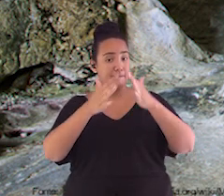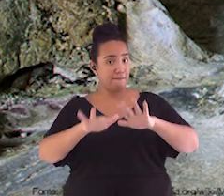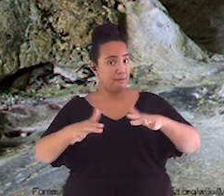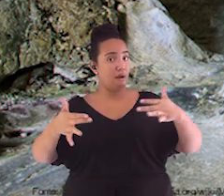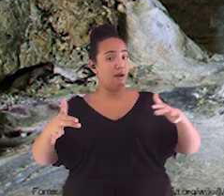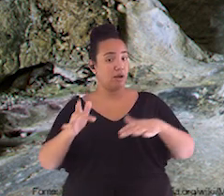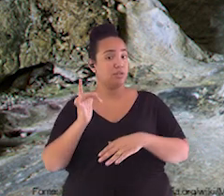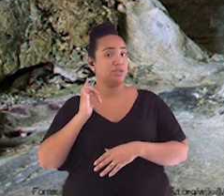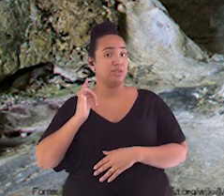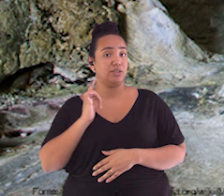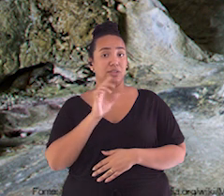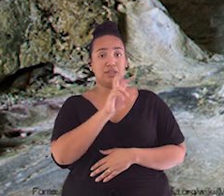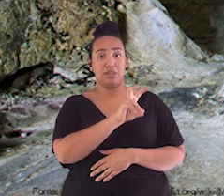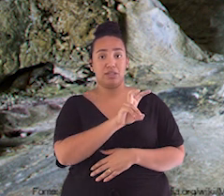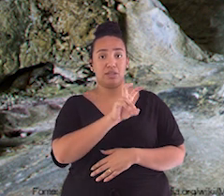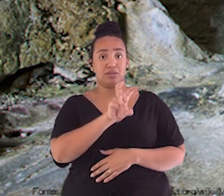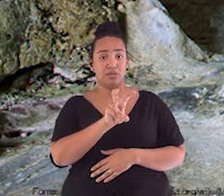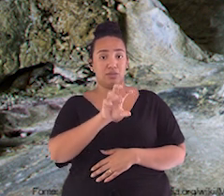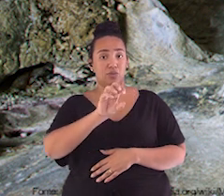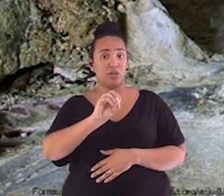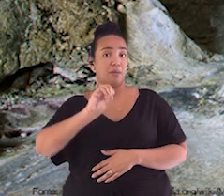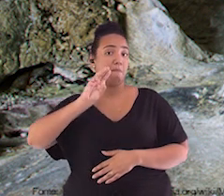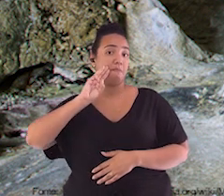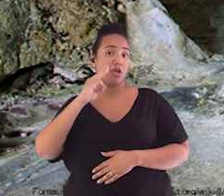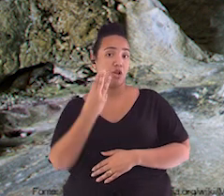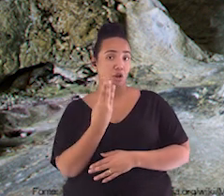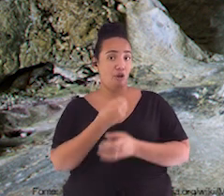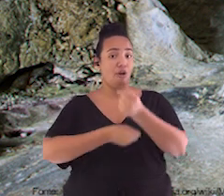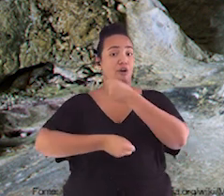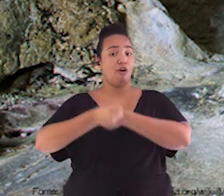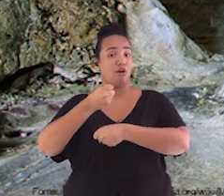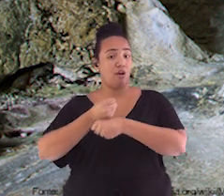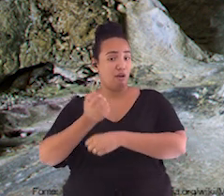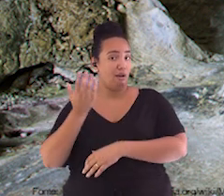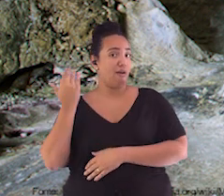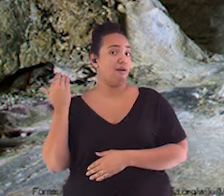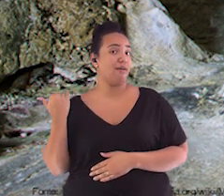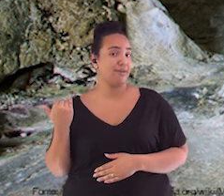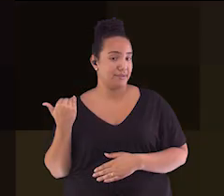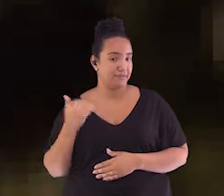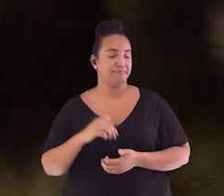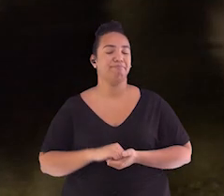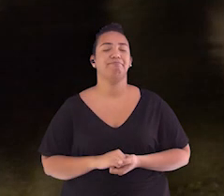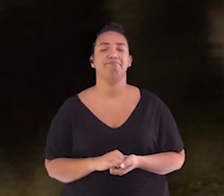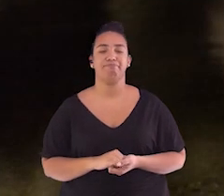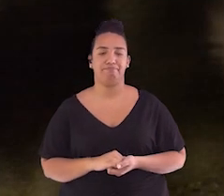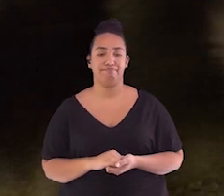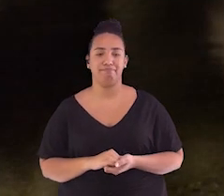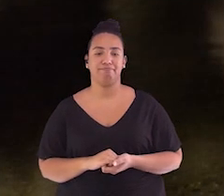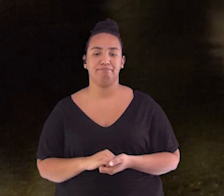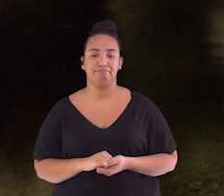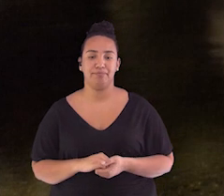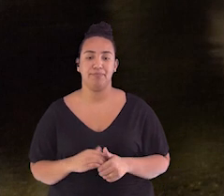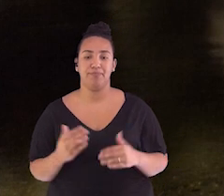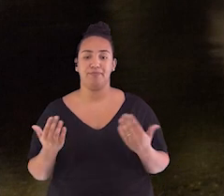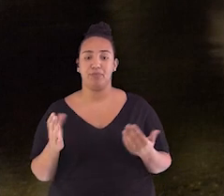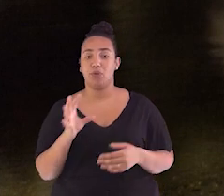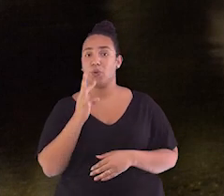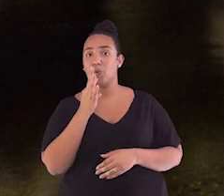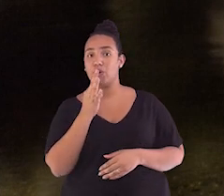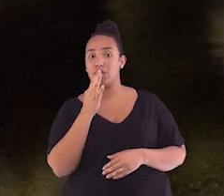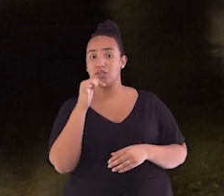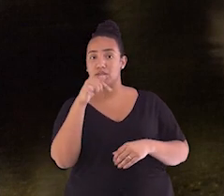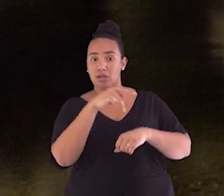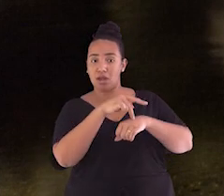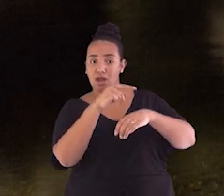550 milhões de anos atrás, no período da era neoproterozoica. Conhecer o interior das